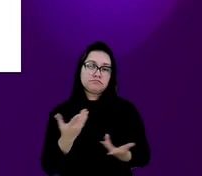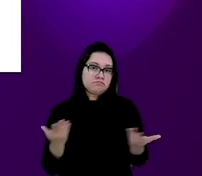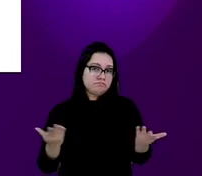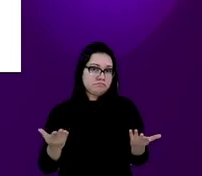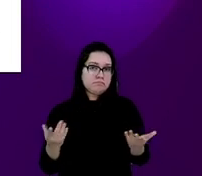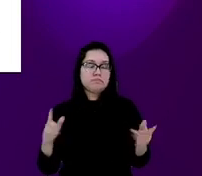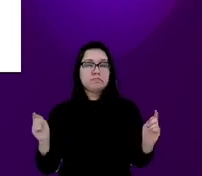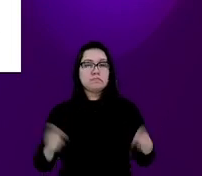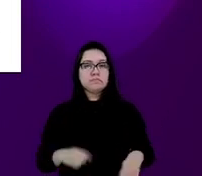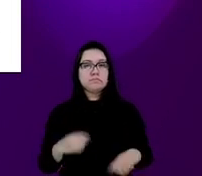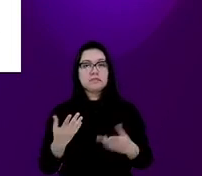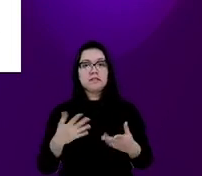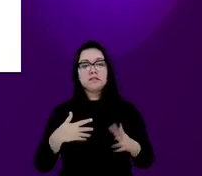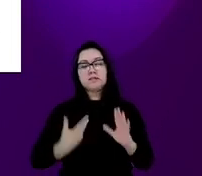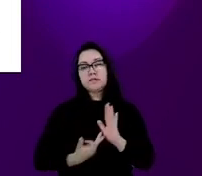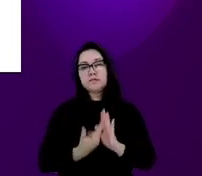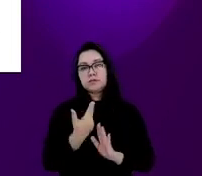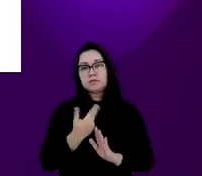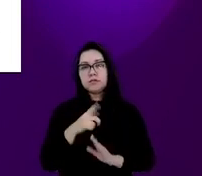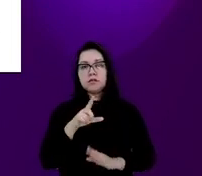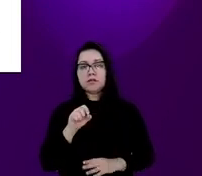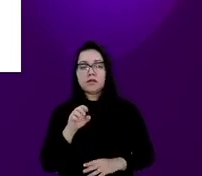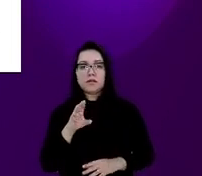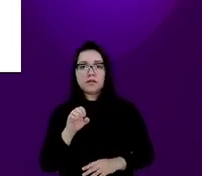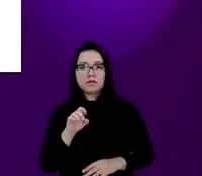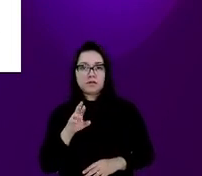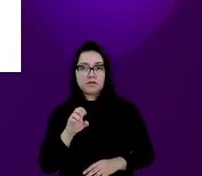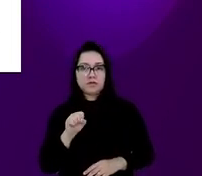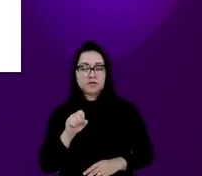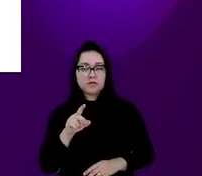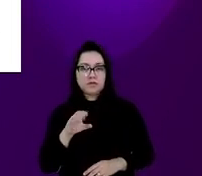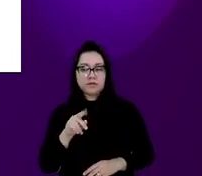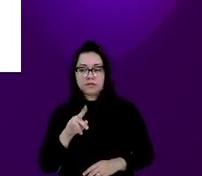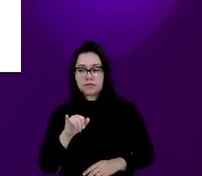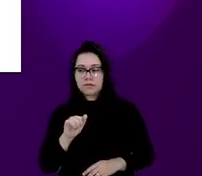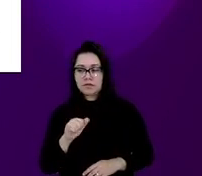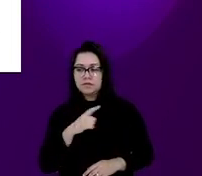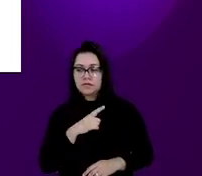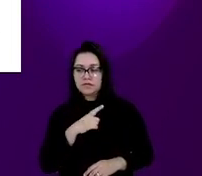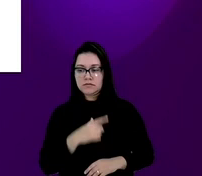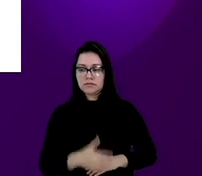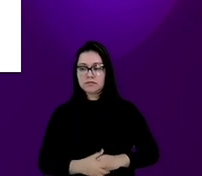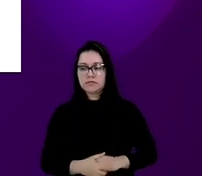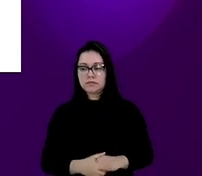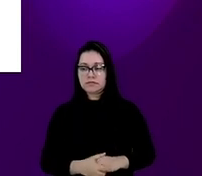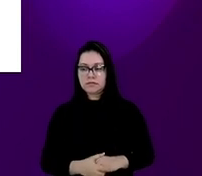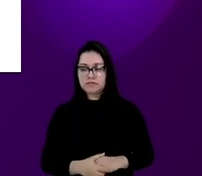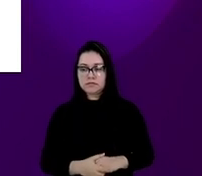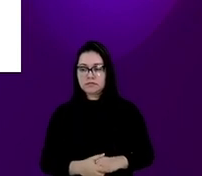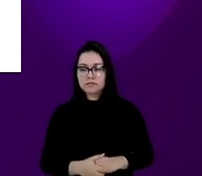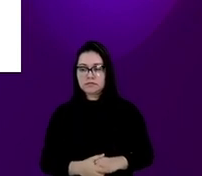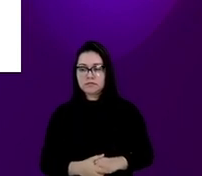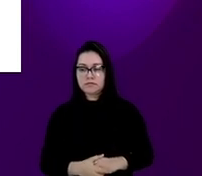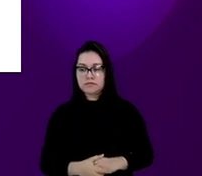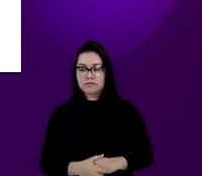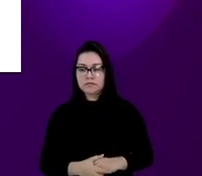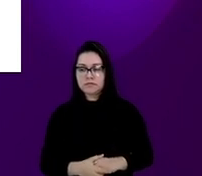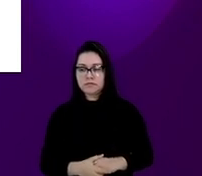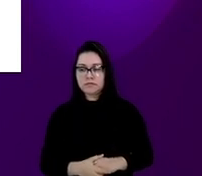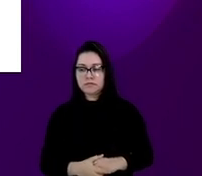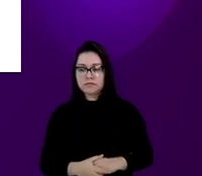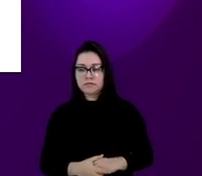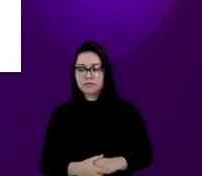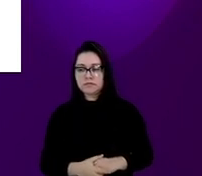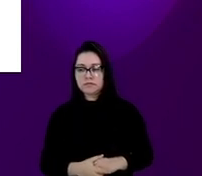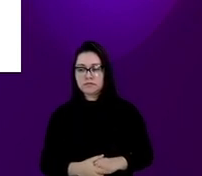cirurgia aberta e cirurgia laparoscópica, e com isso veio, então, a grande onda da cirurgia minimamente invasiva no tumor